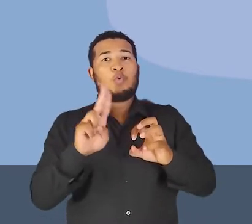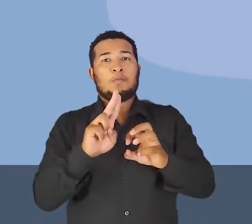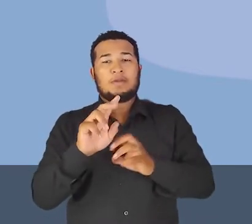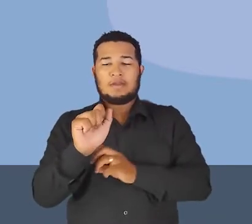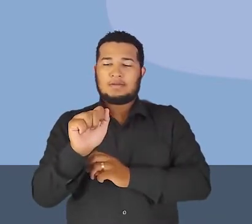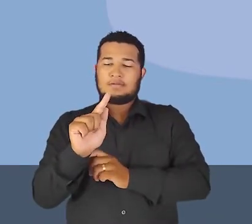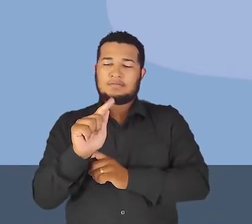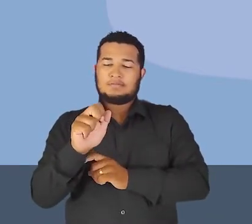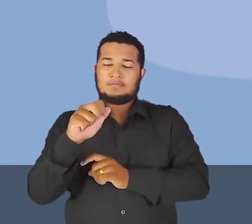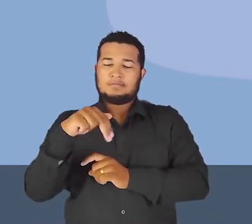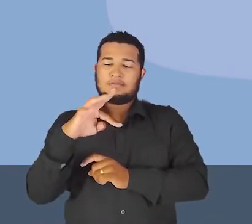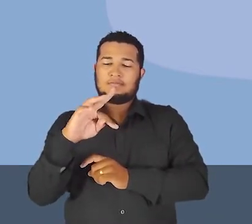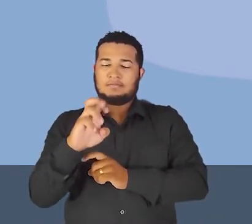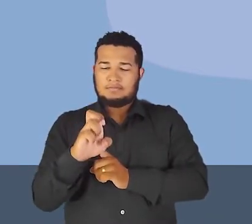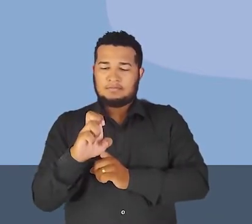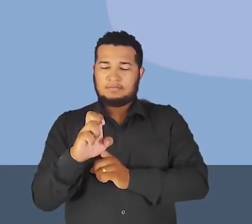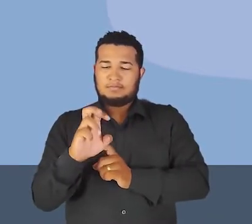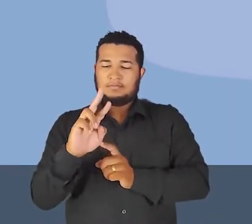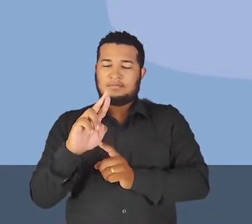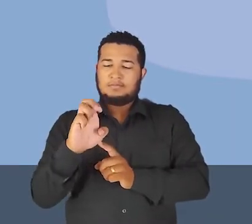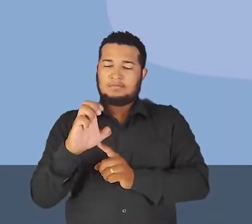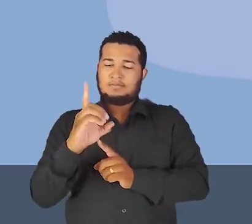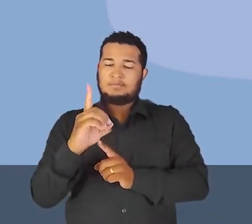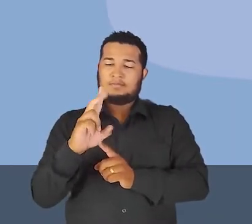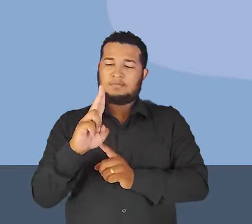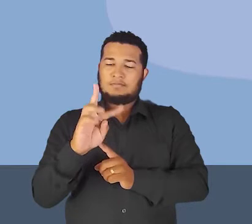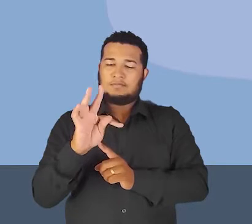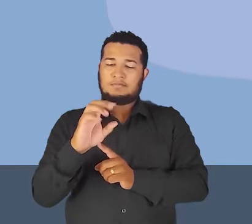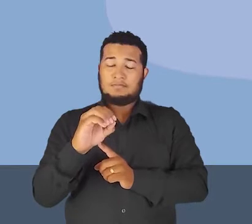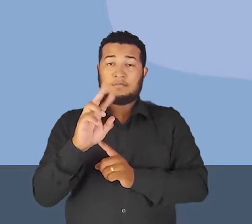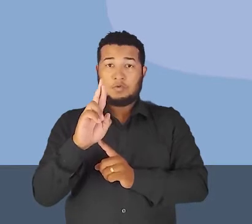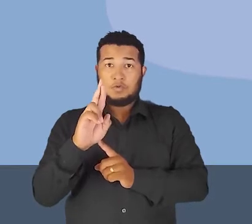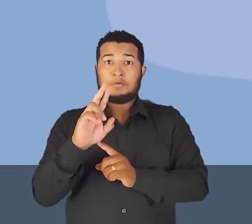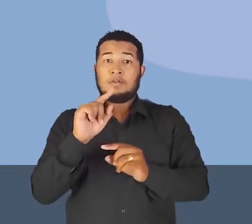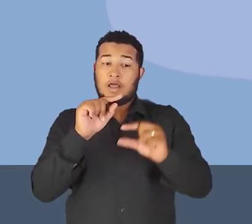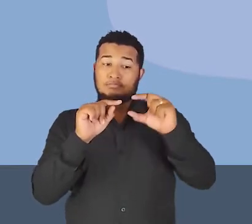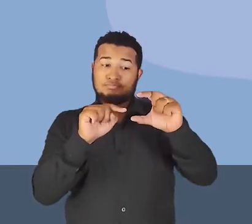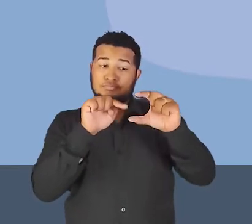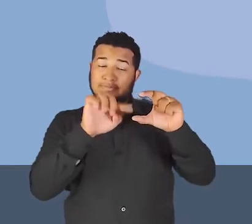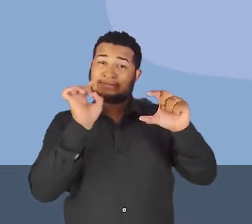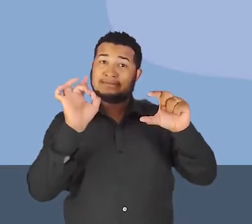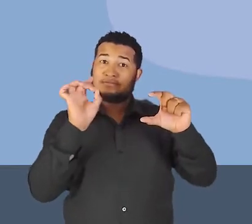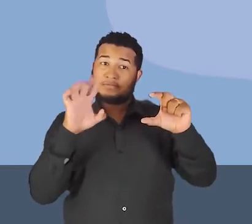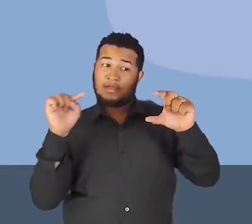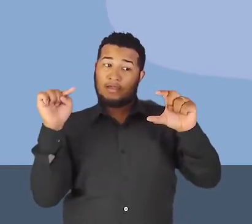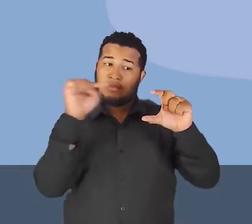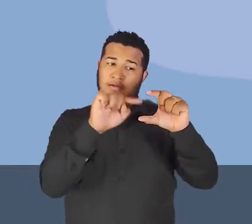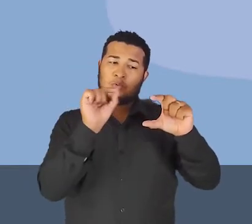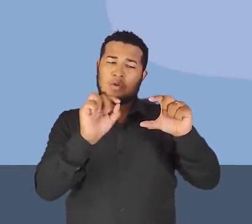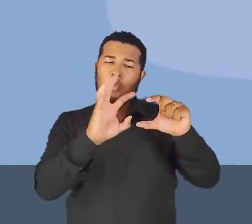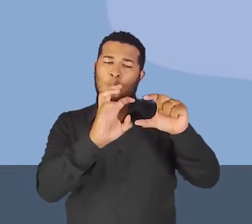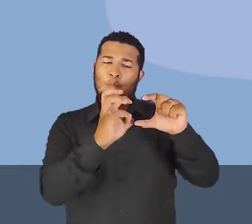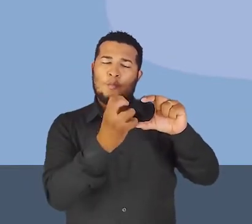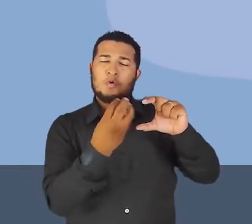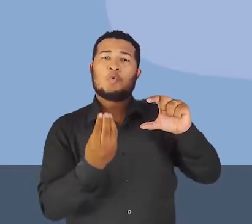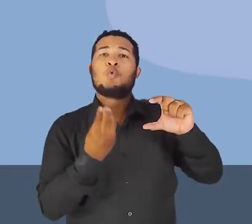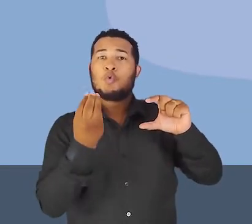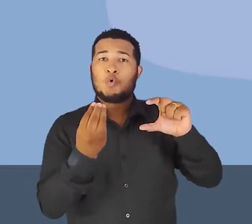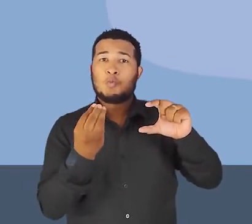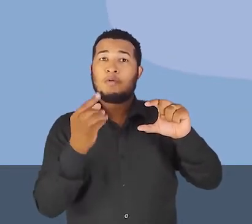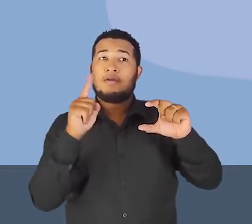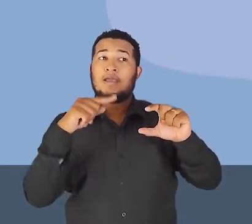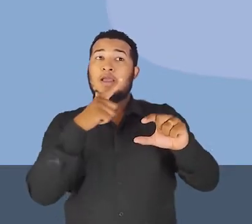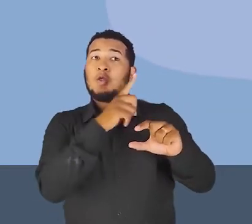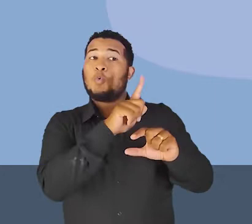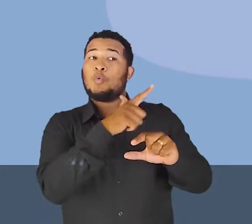de agente redutor. E na pilha, pessoal, especificamente na pilha, essa oxidação ela vai ocorrer no